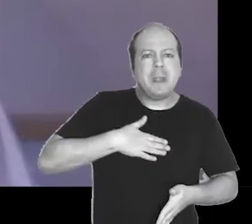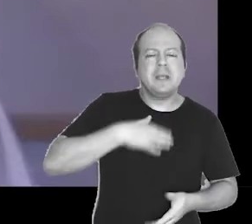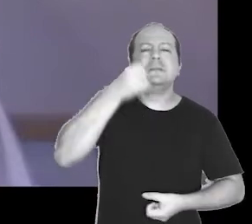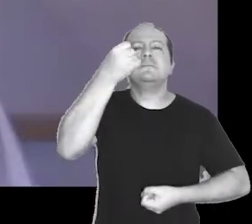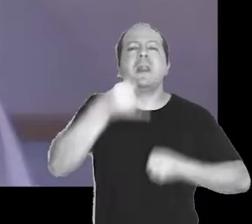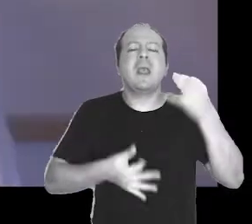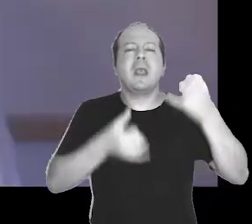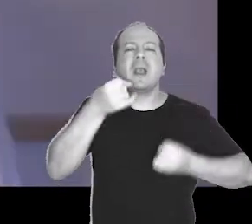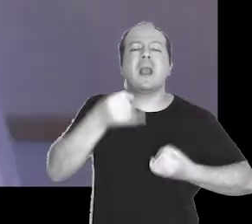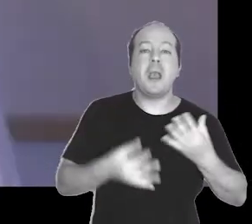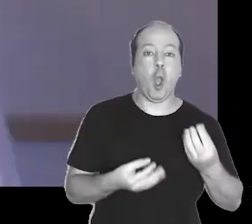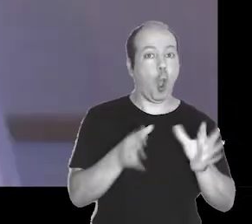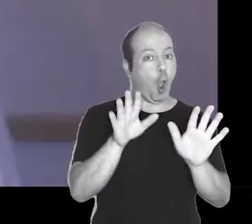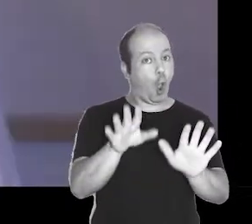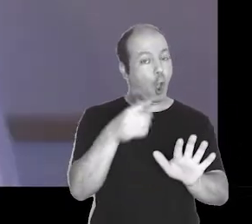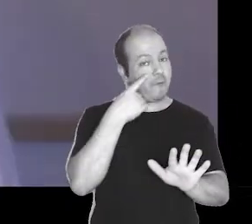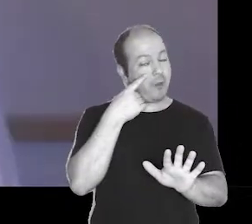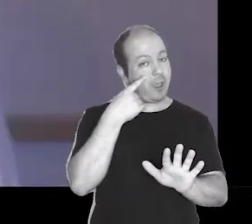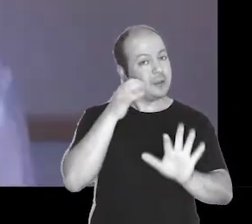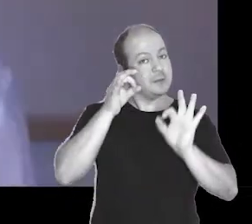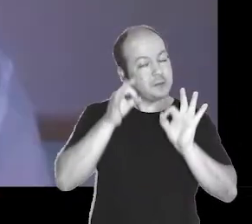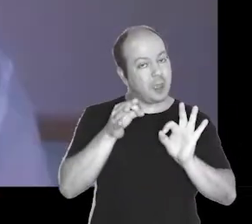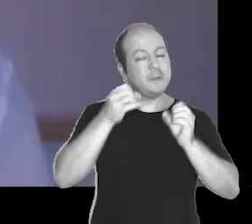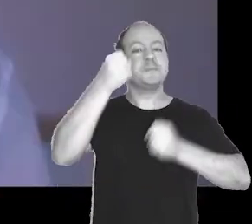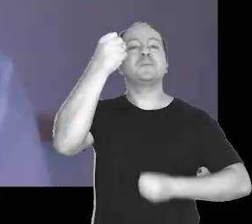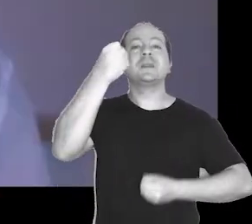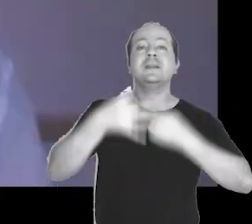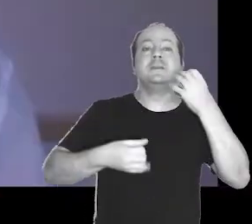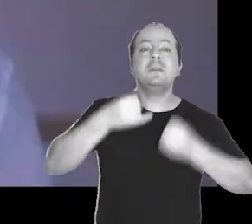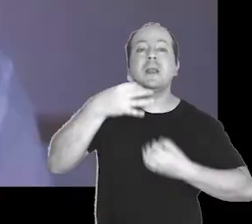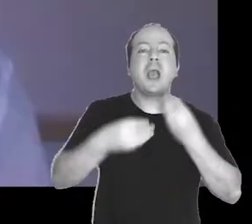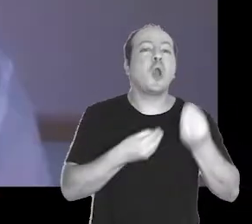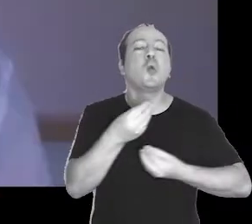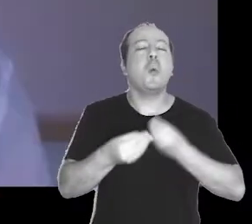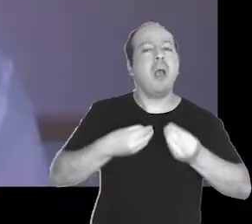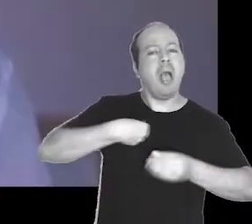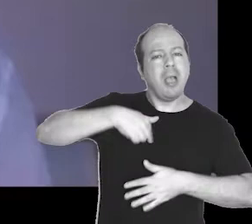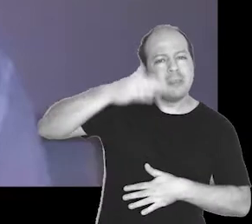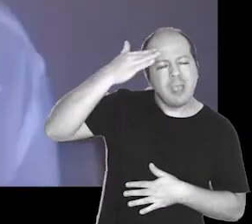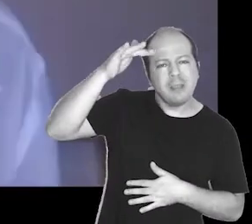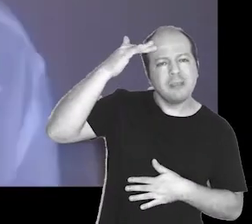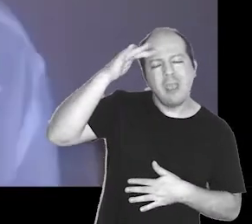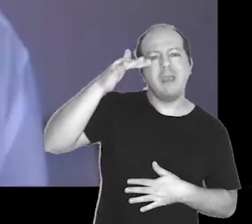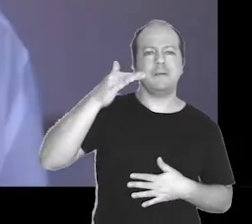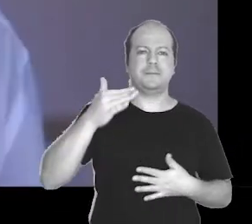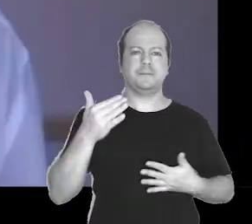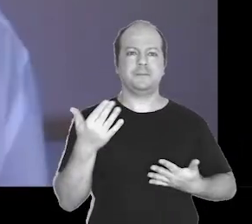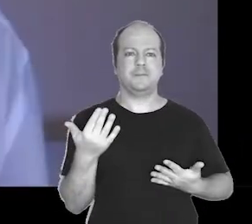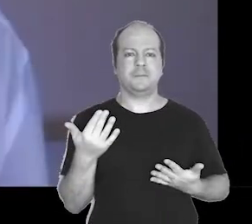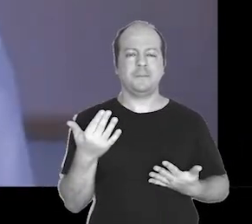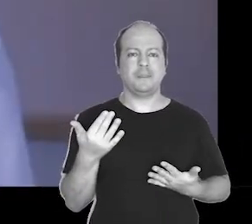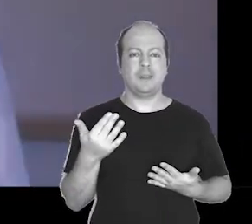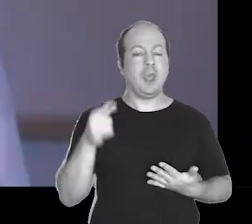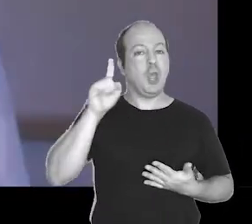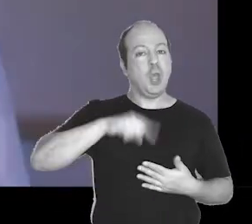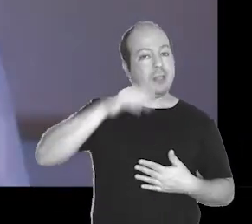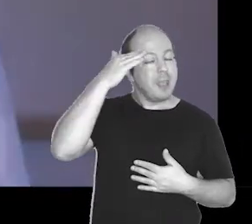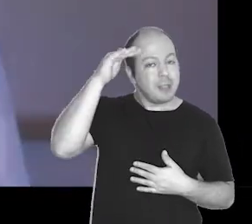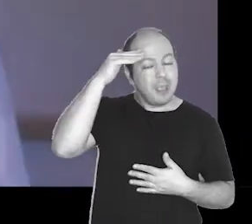Explicar, veja bem, explicar é para entender, e entender não é